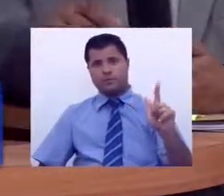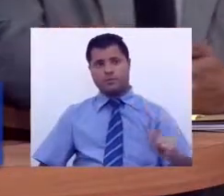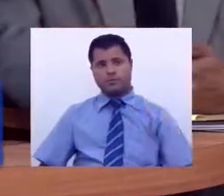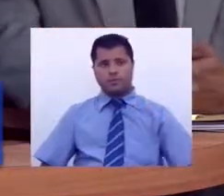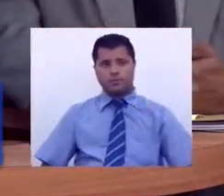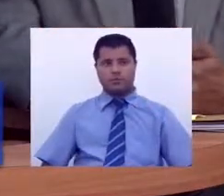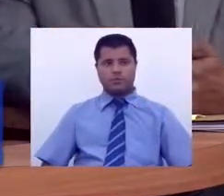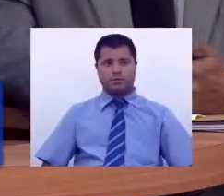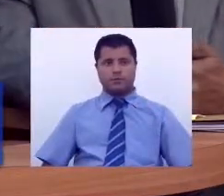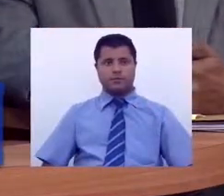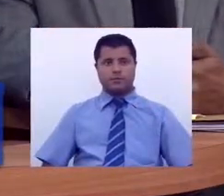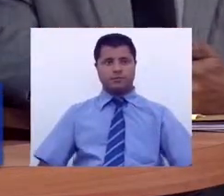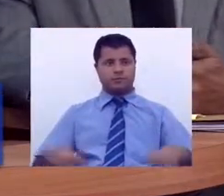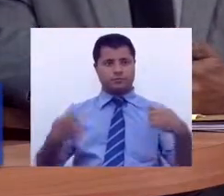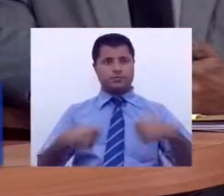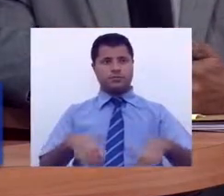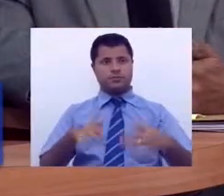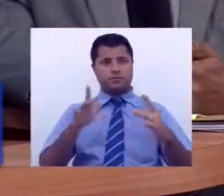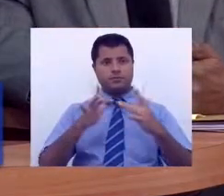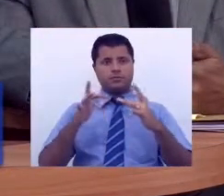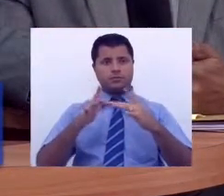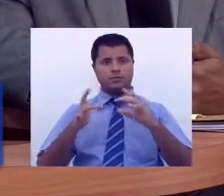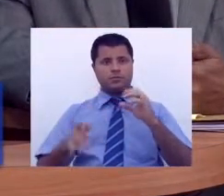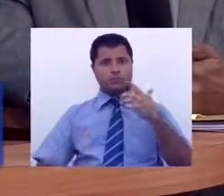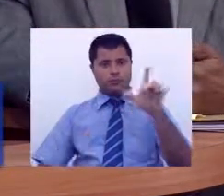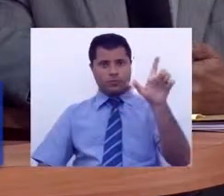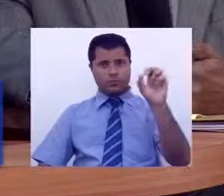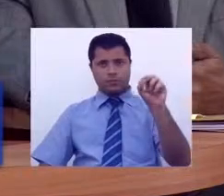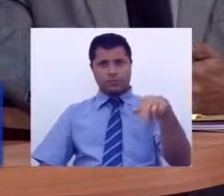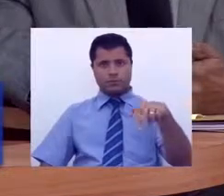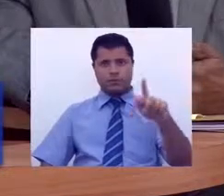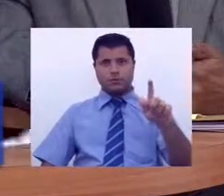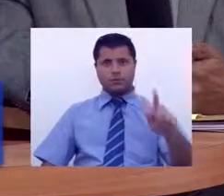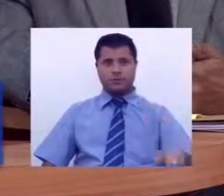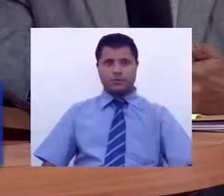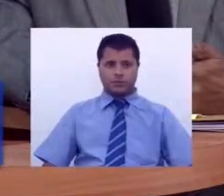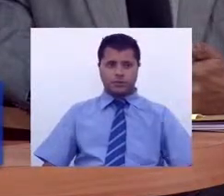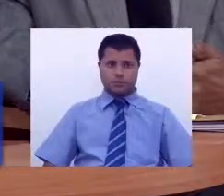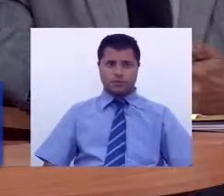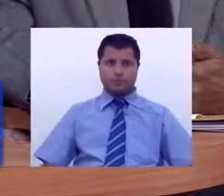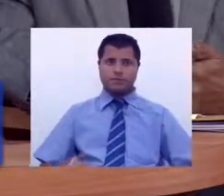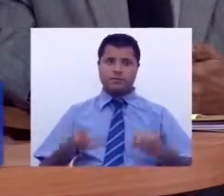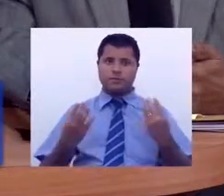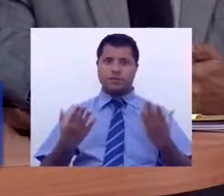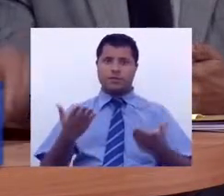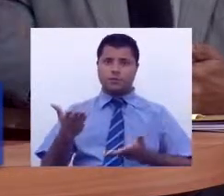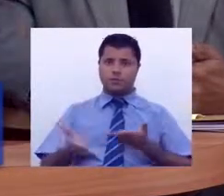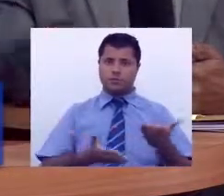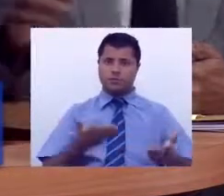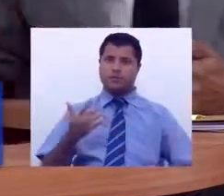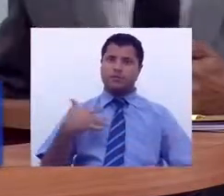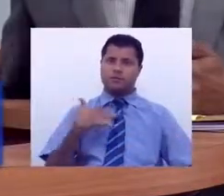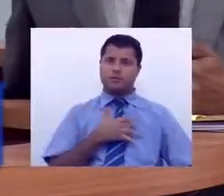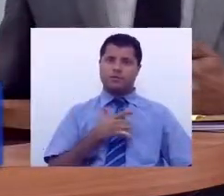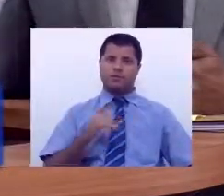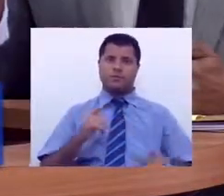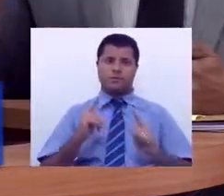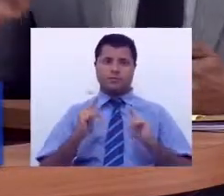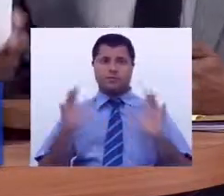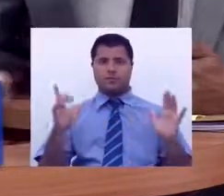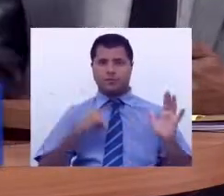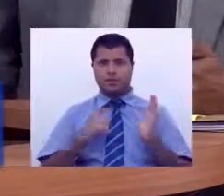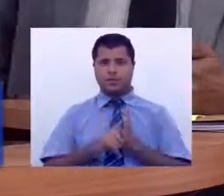Ele teria que fazer um contato com alguma outra ONG para poder cuidar da saúde de Guarulhos. Está aqui a carta na minha